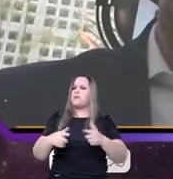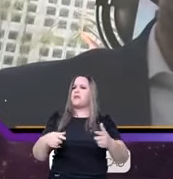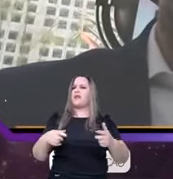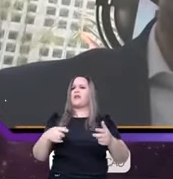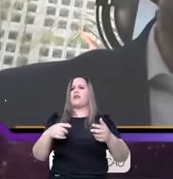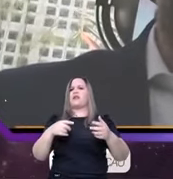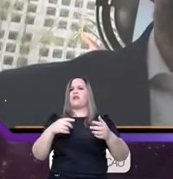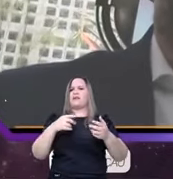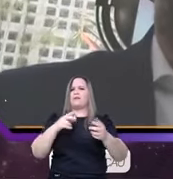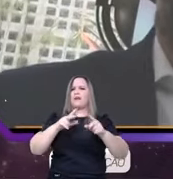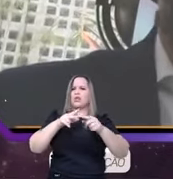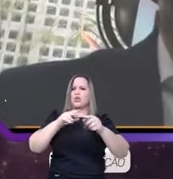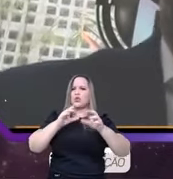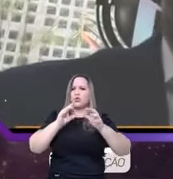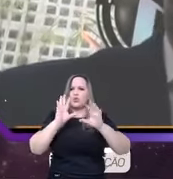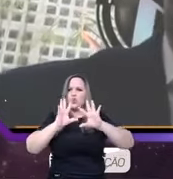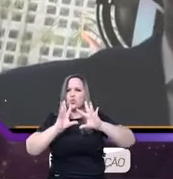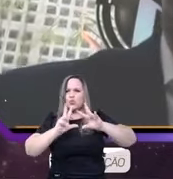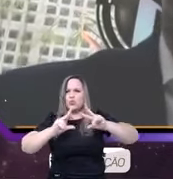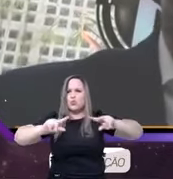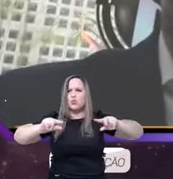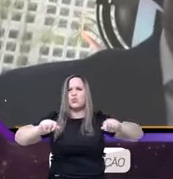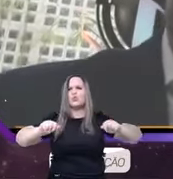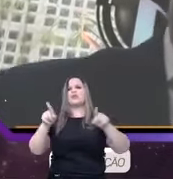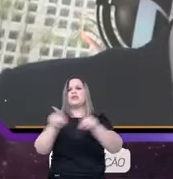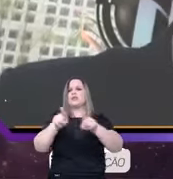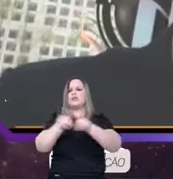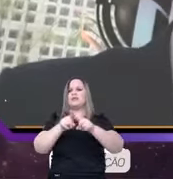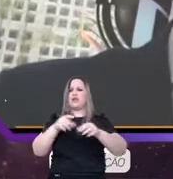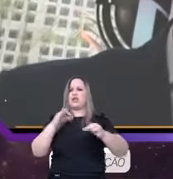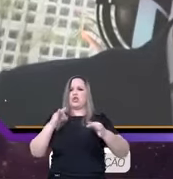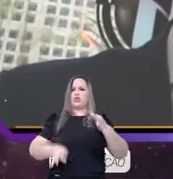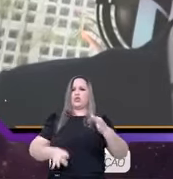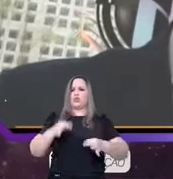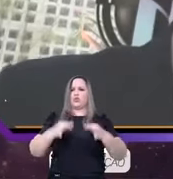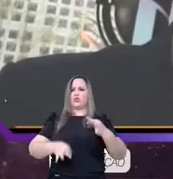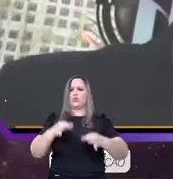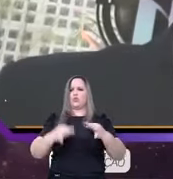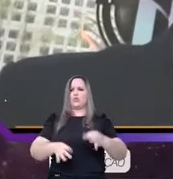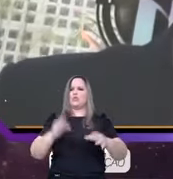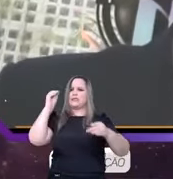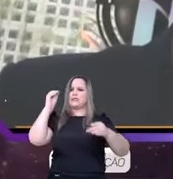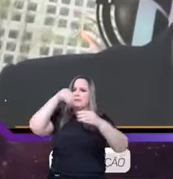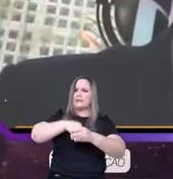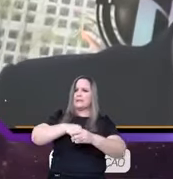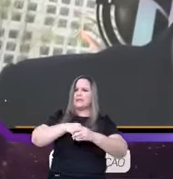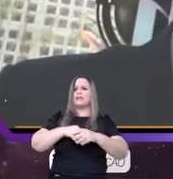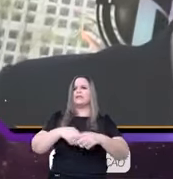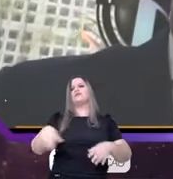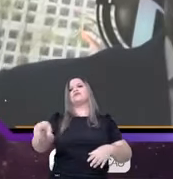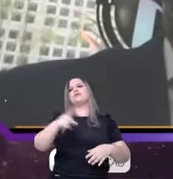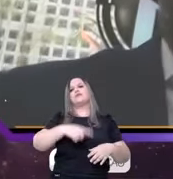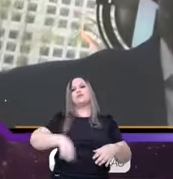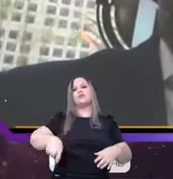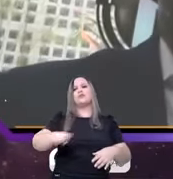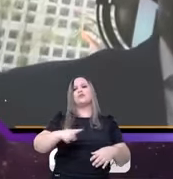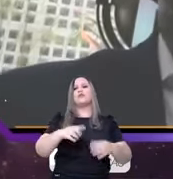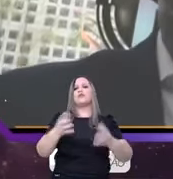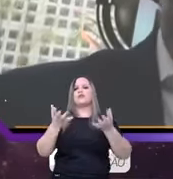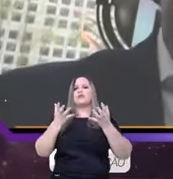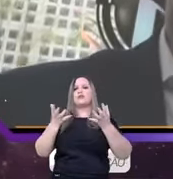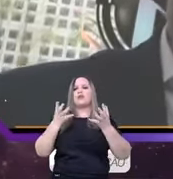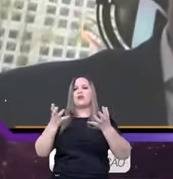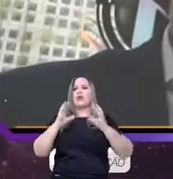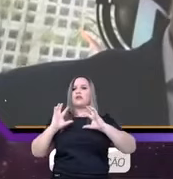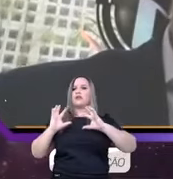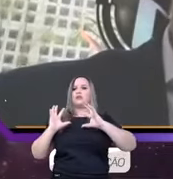seja a realização da justiça enquanto do poder judiciário. E conclamar a todos para o